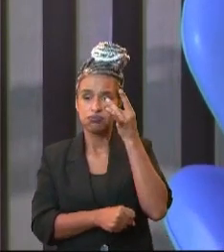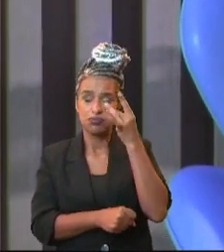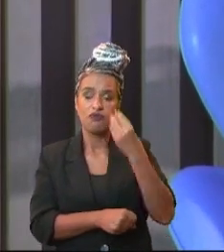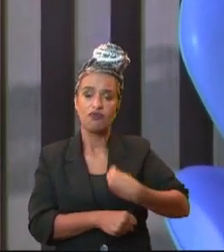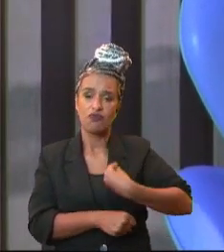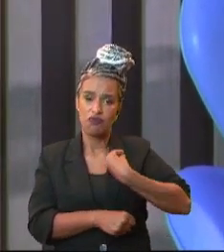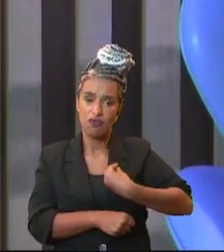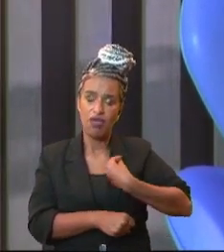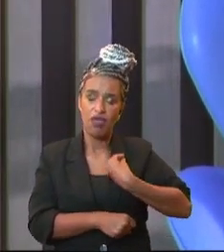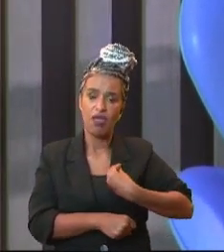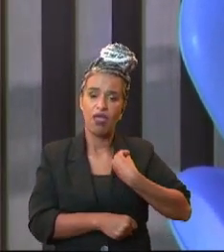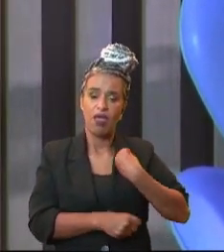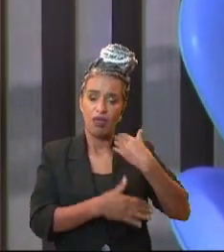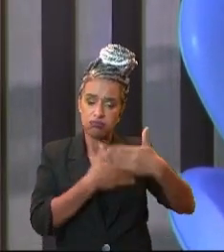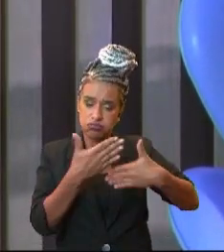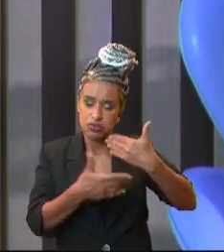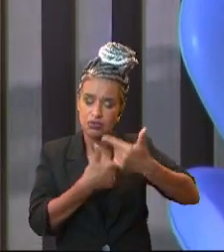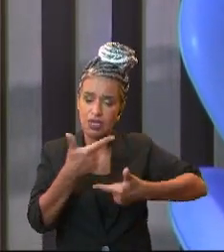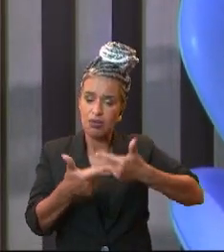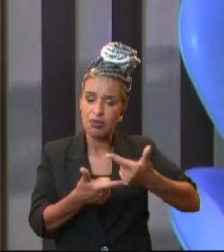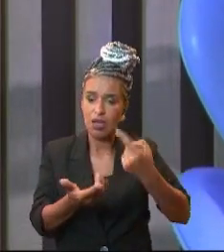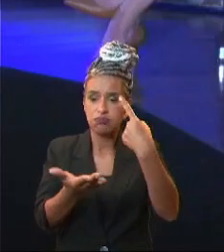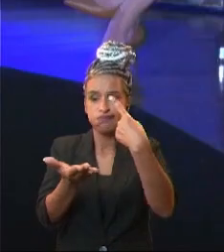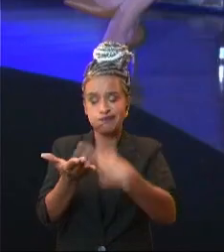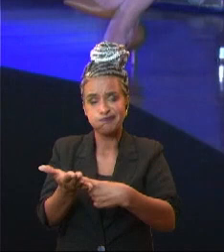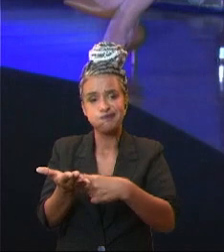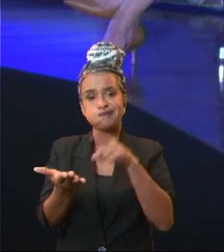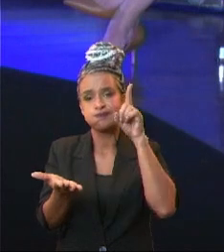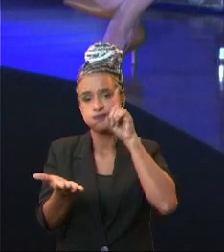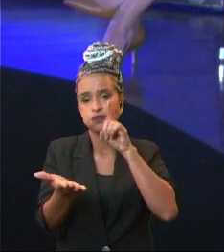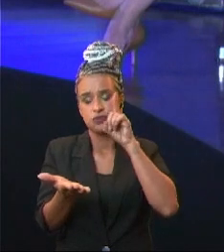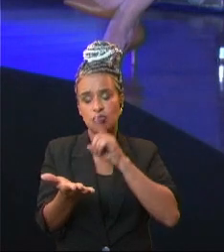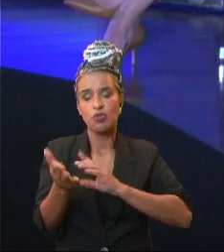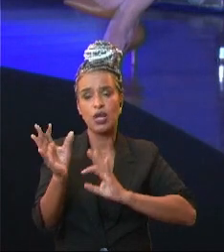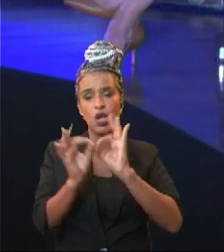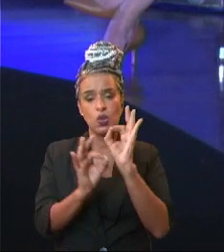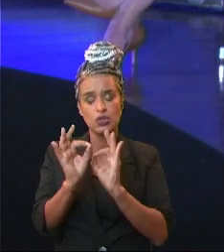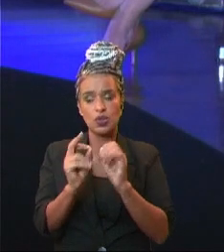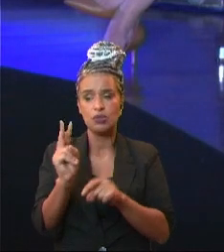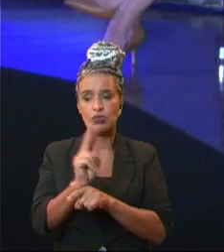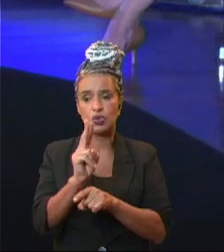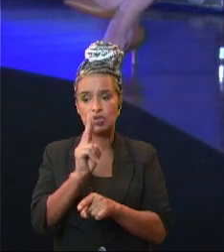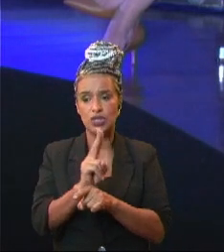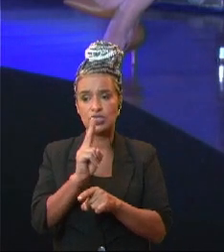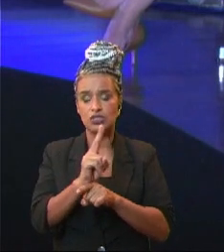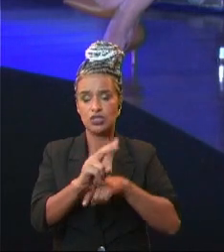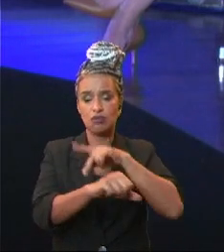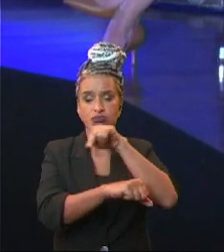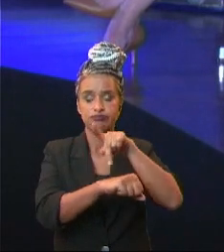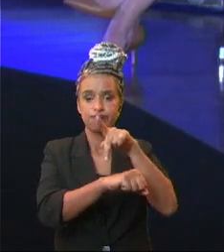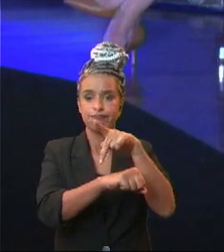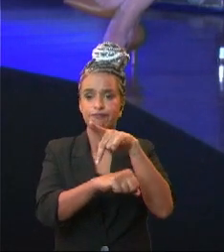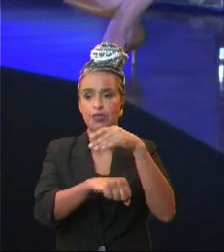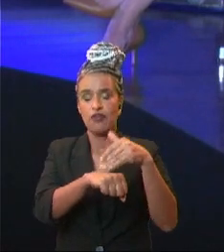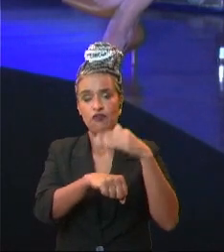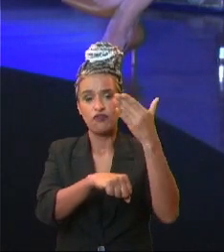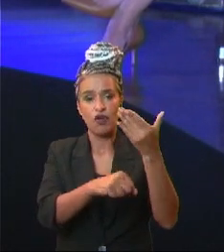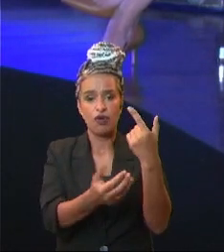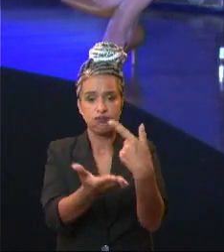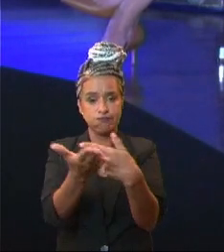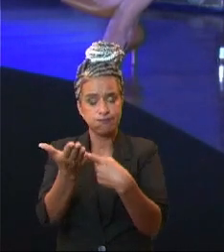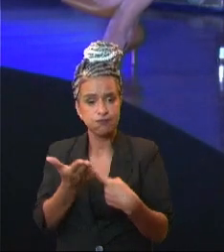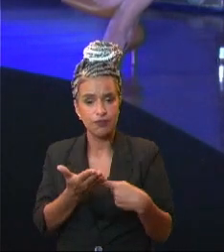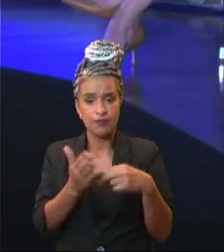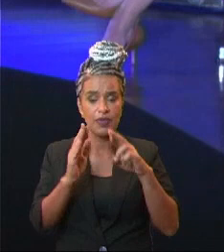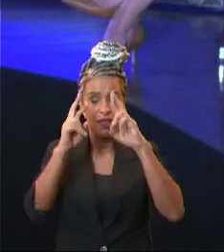temos que fazer com os nossos aliados, os Estados Unidos, para proteger a ordem internacional baseada em regras, num contexto em que ela está sob muita